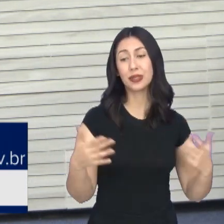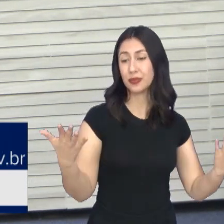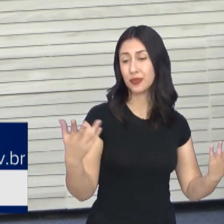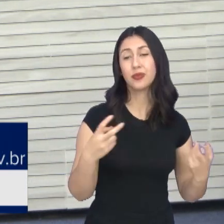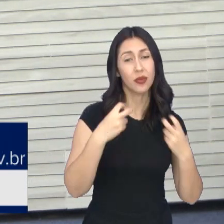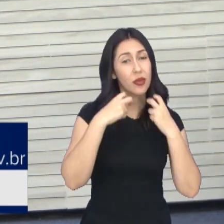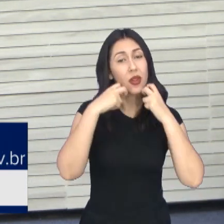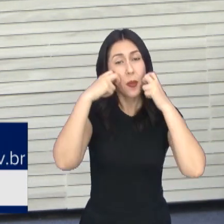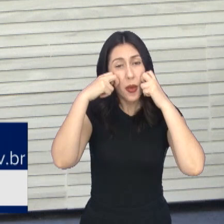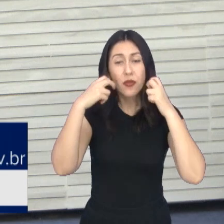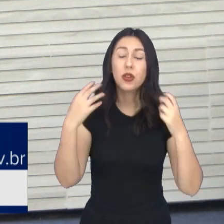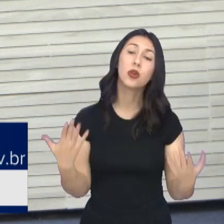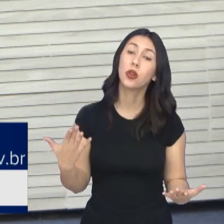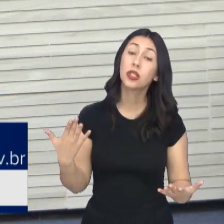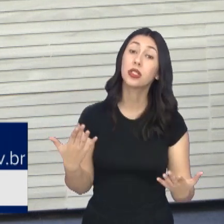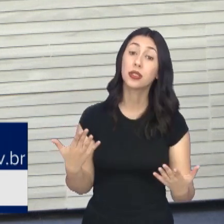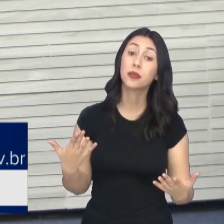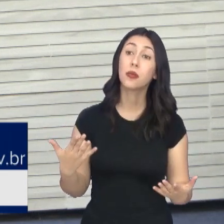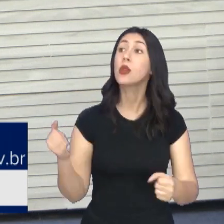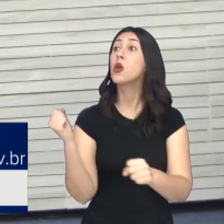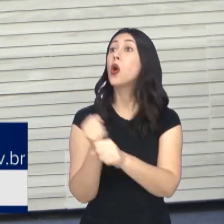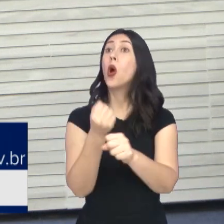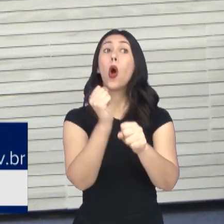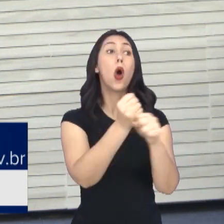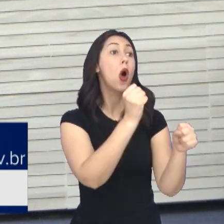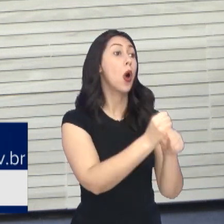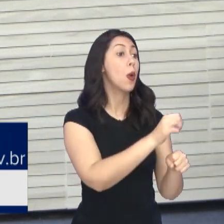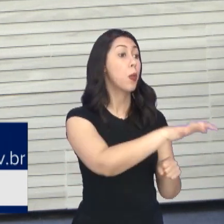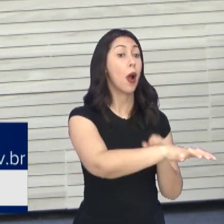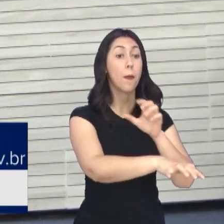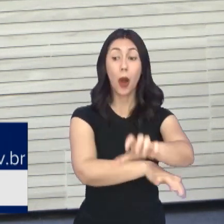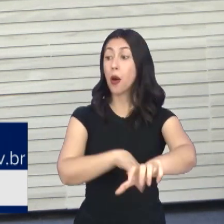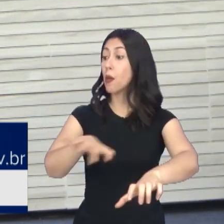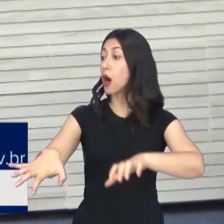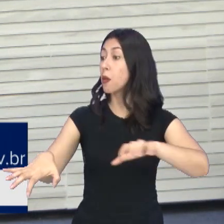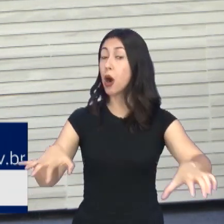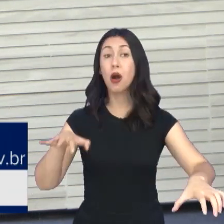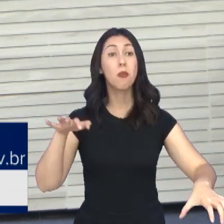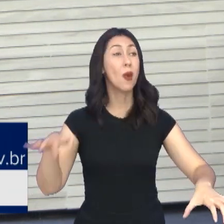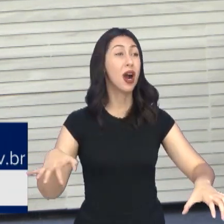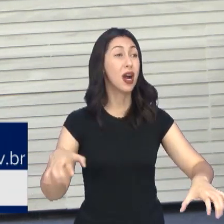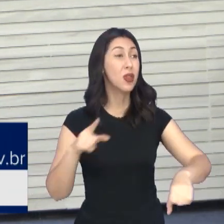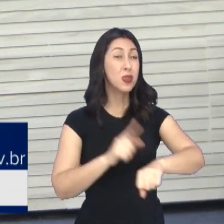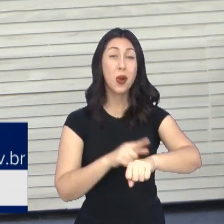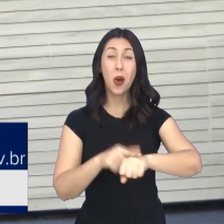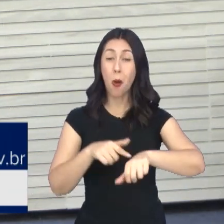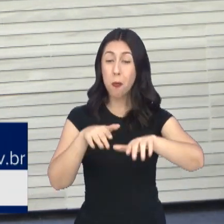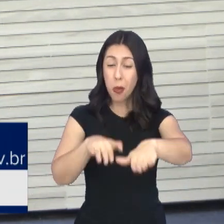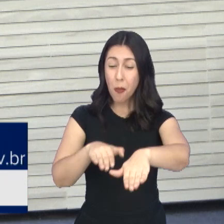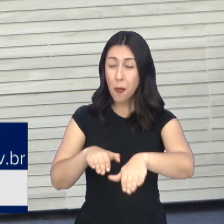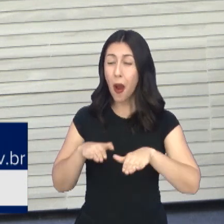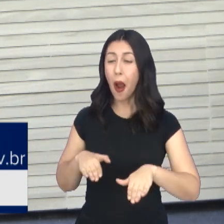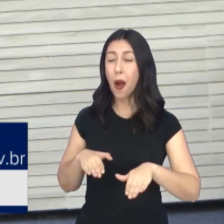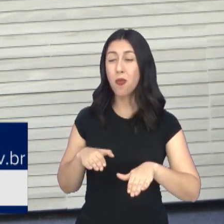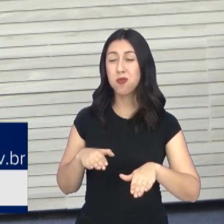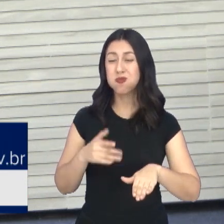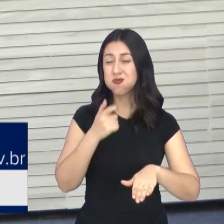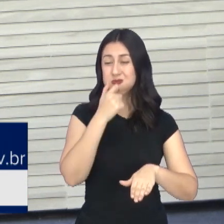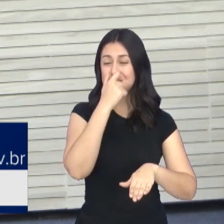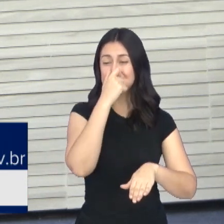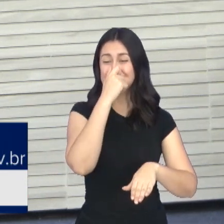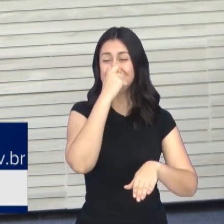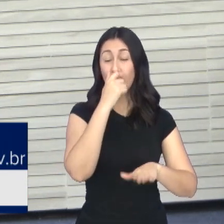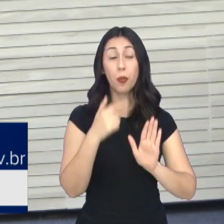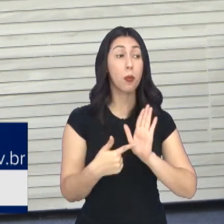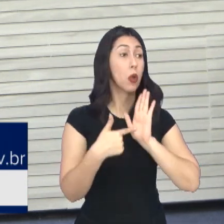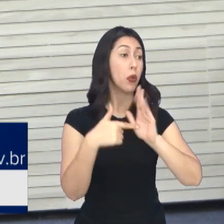vergonha. Montar um monte de obra na cidade ao mesmo tempo, durante o horário de pico, arrebentar com o trânsito da cidade para